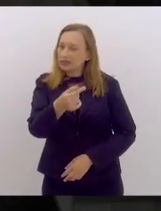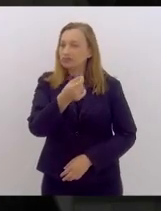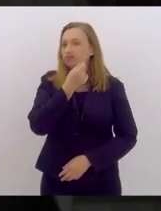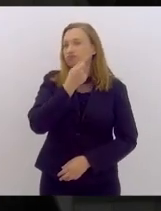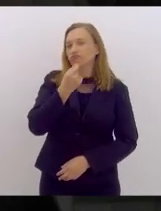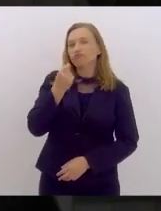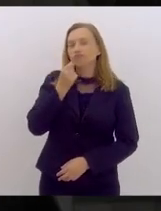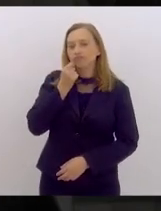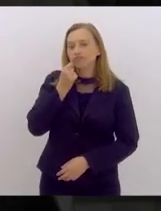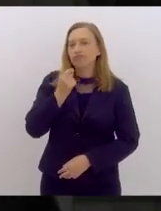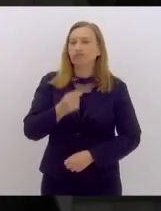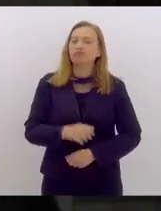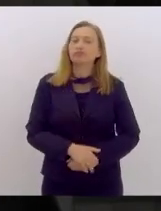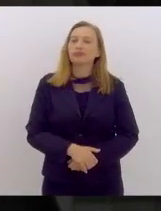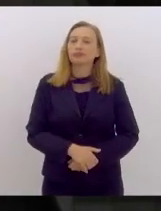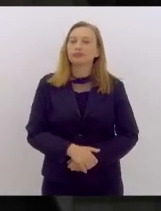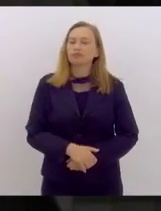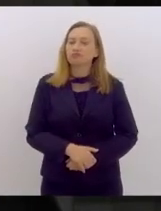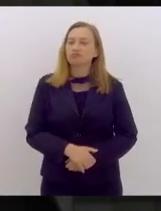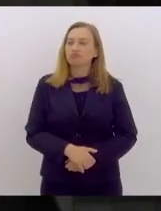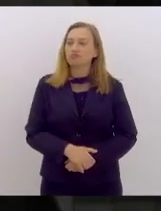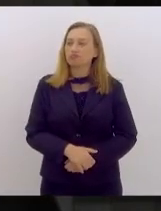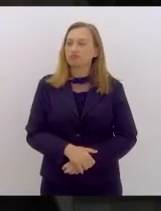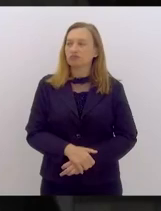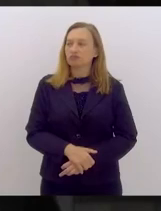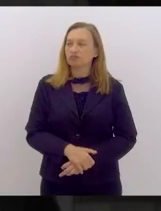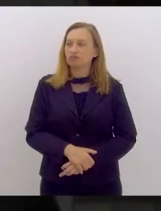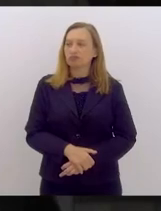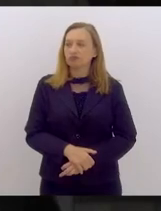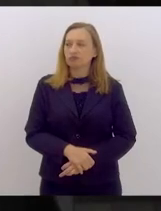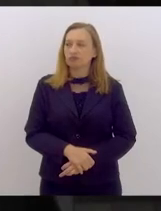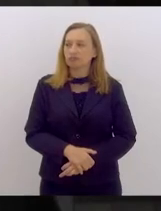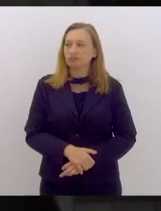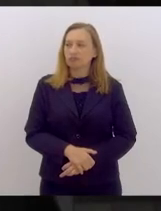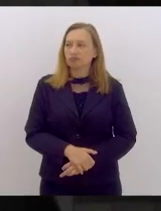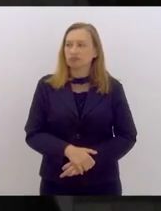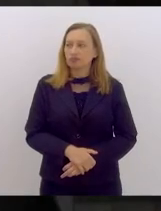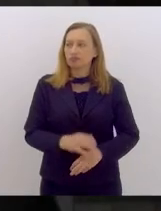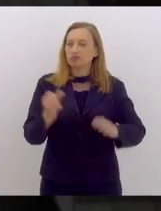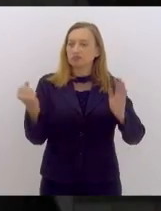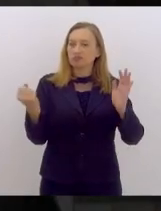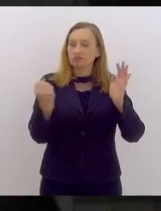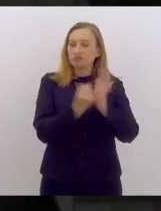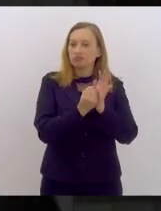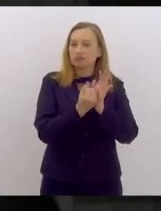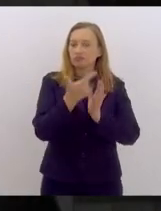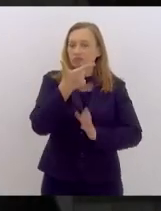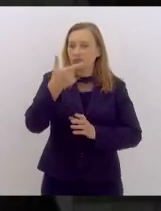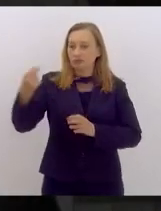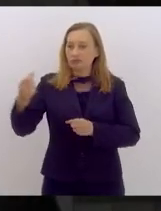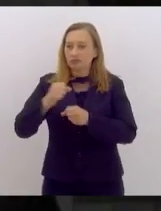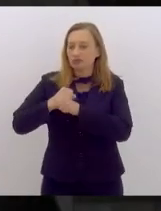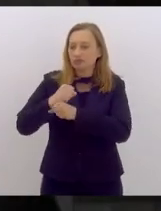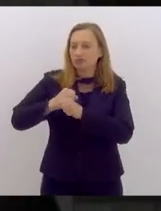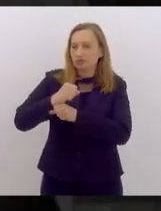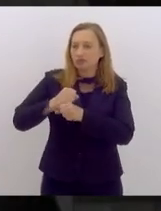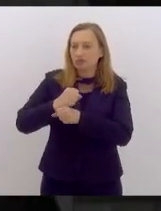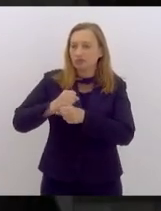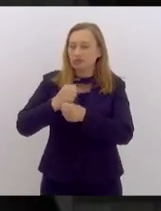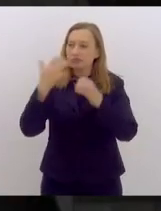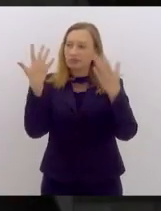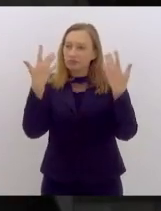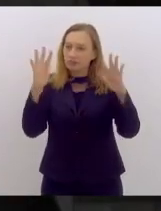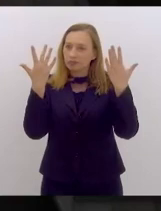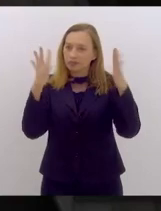Setembro marcou os 200 anos de comemoração